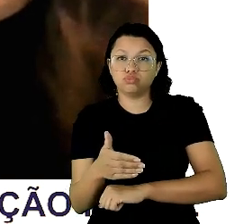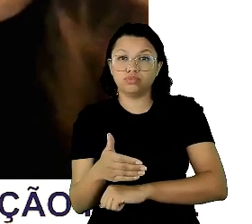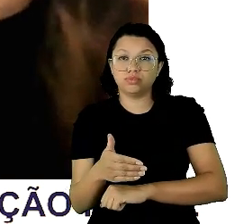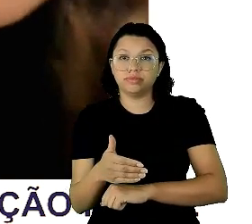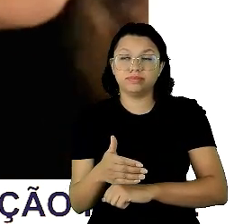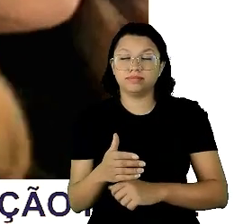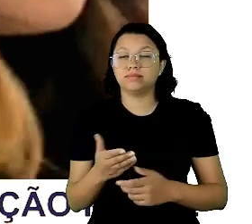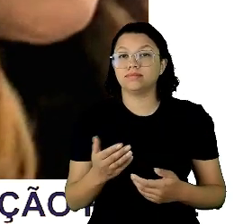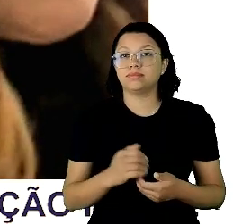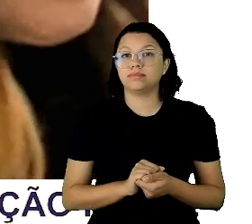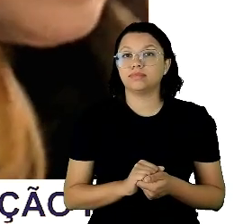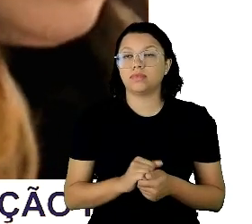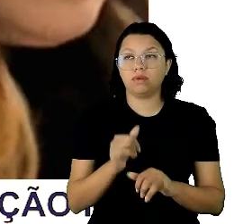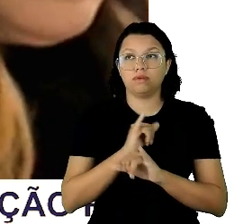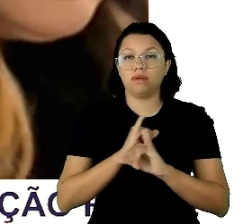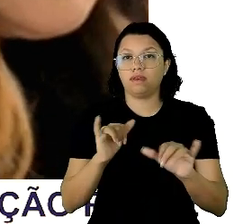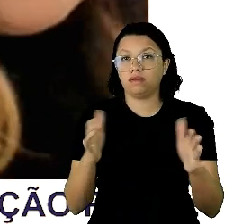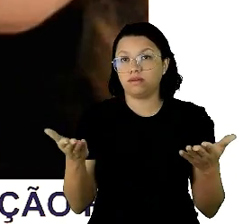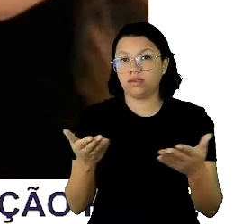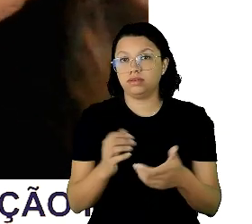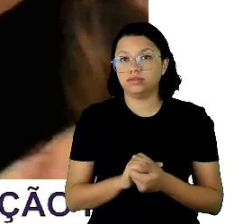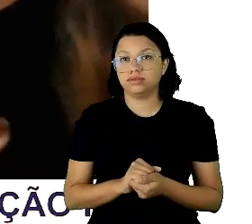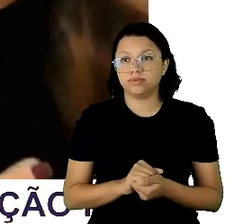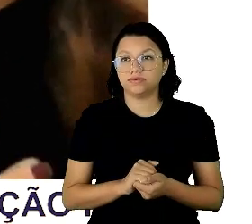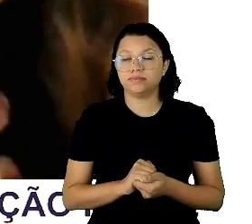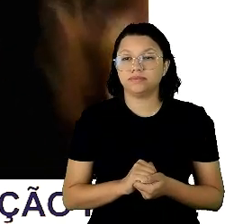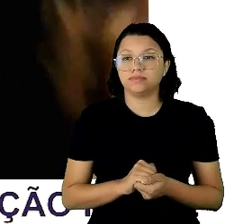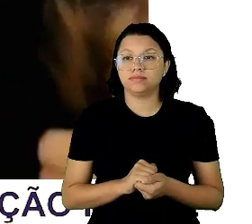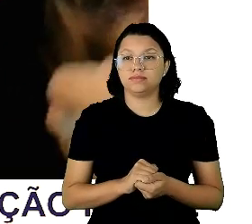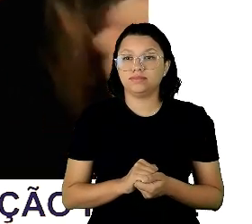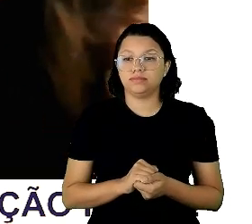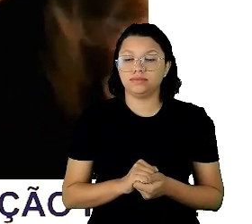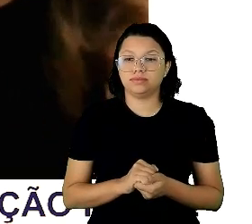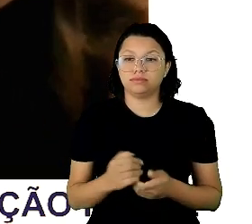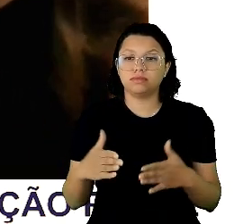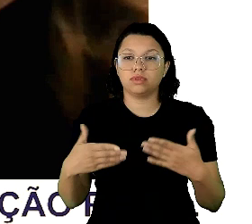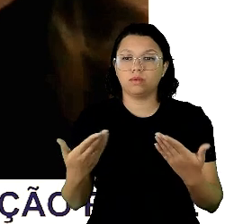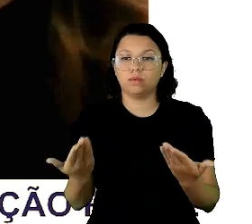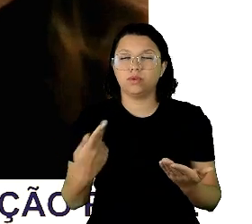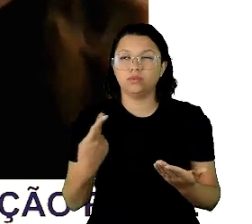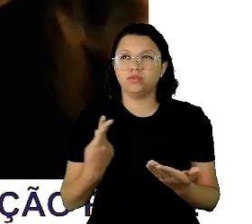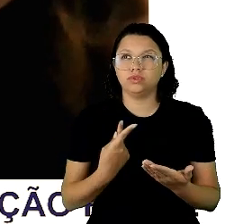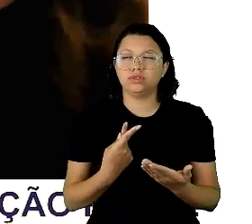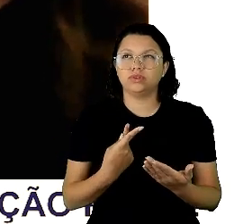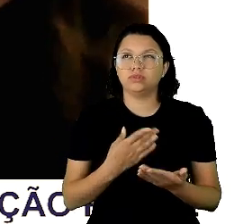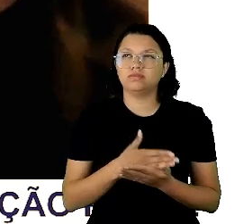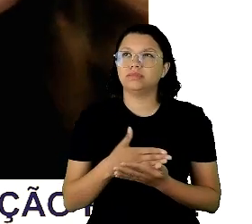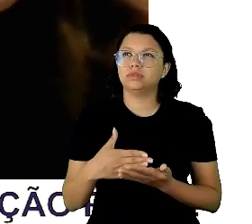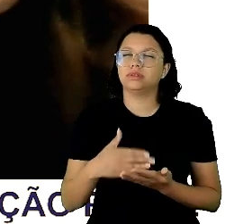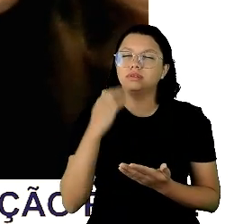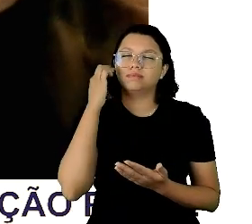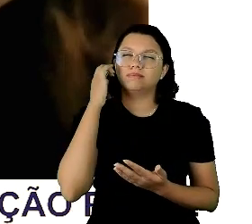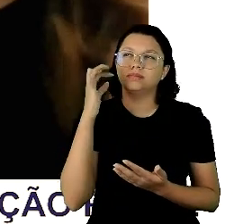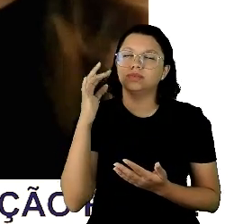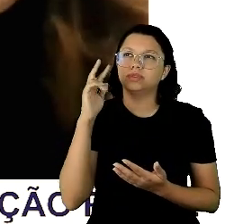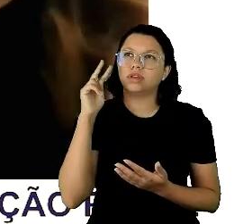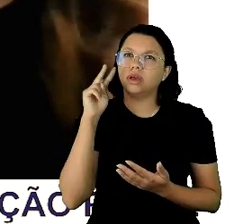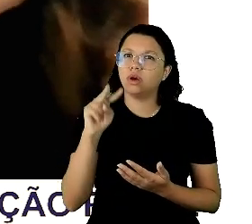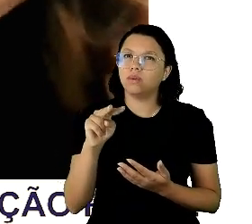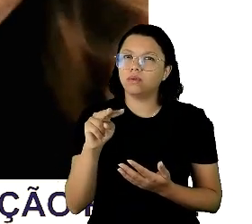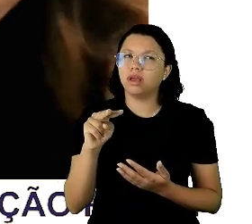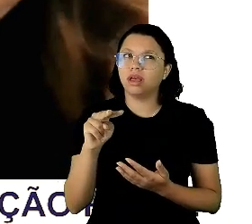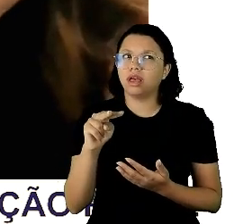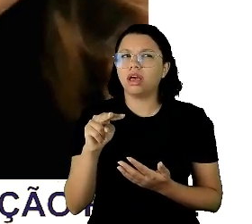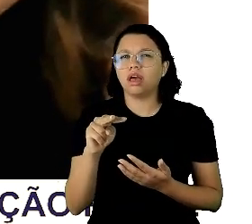O recado é bem esse, né? Então, quando a gente começa a pensar, olhar sobre esse aspecto, foi com